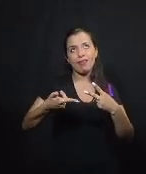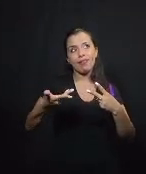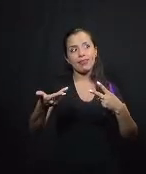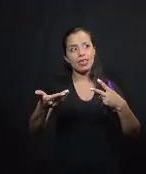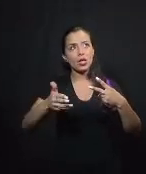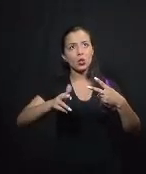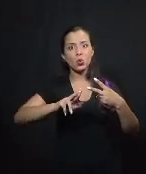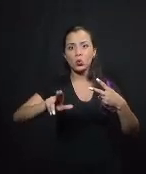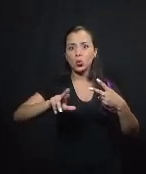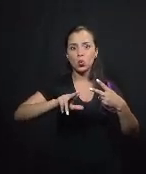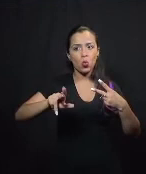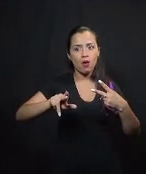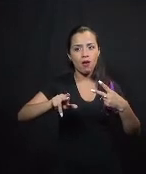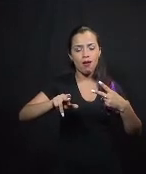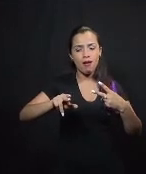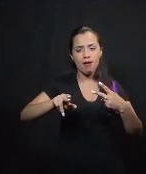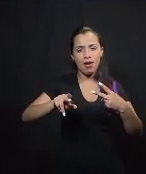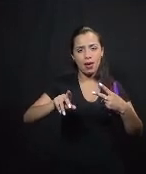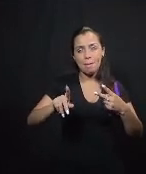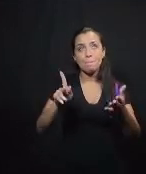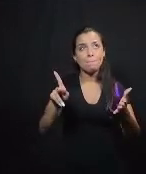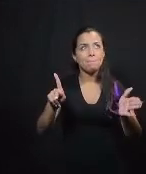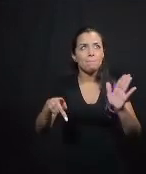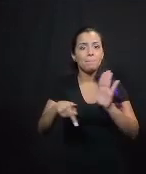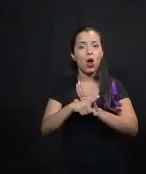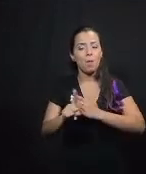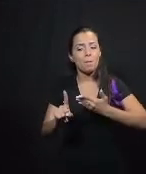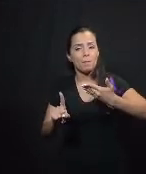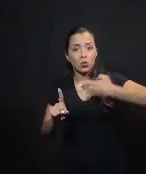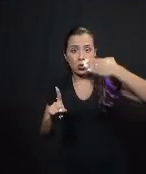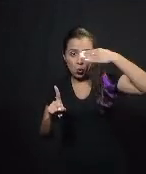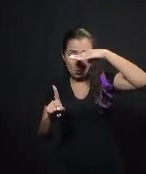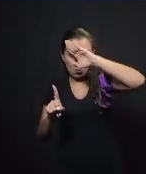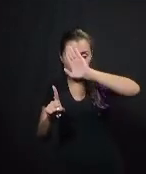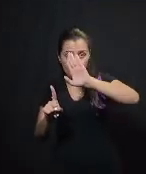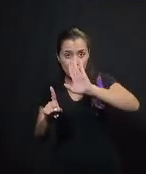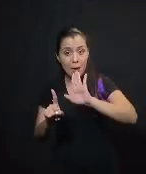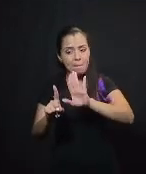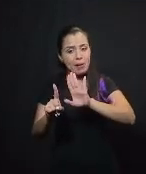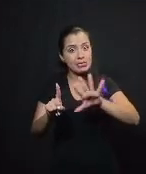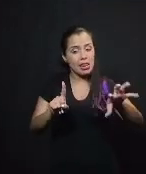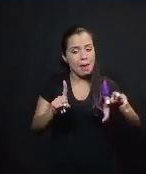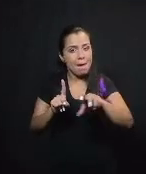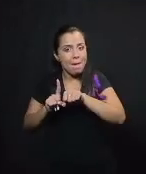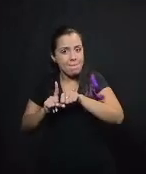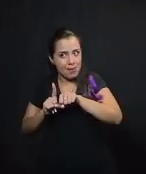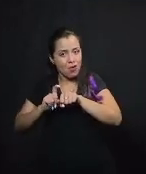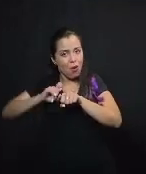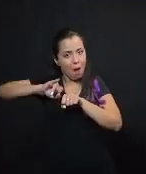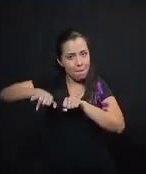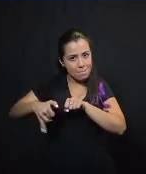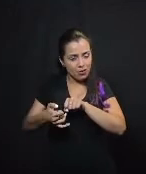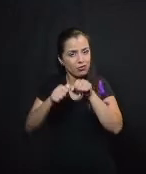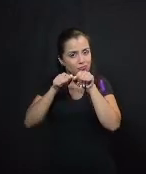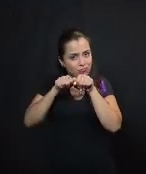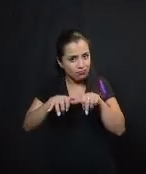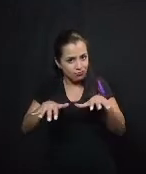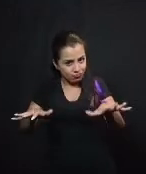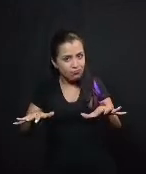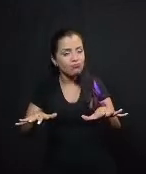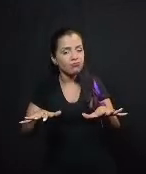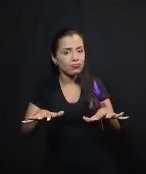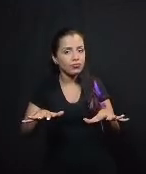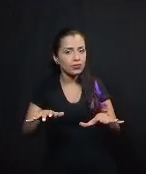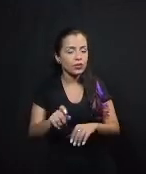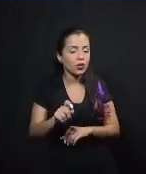que não é propriamente do Bolsonaro, mas que ele, a qual ele aderiu, e aderiu com bastante